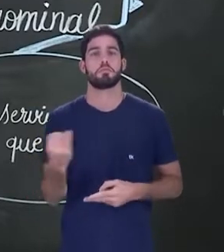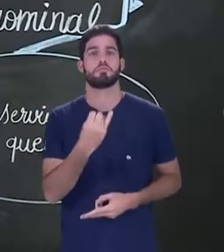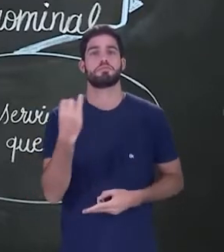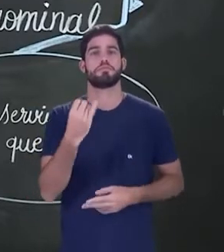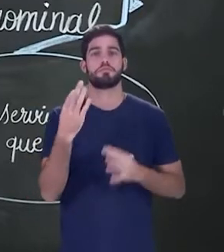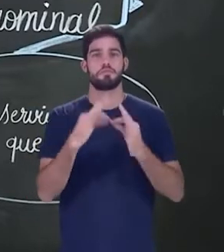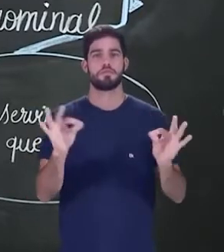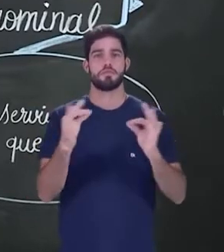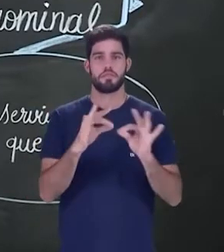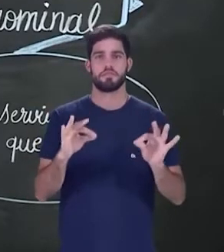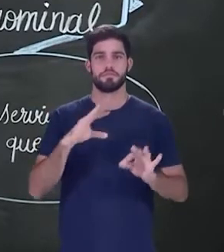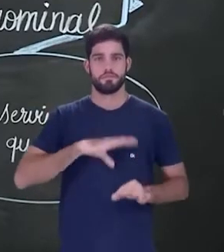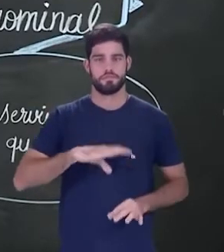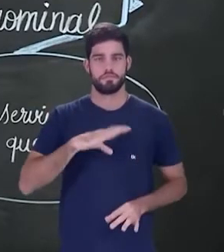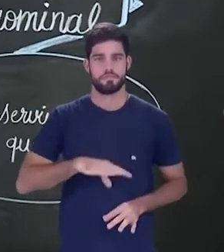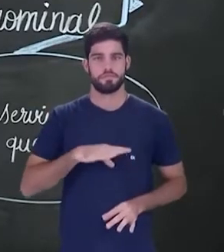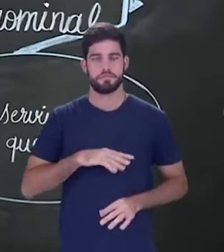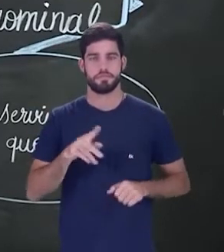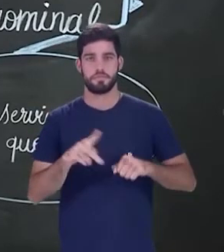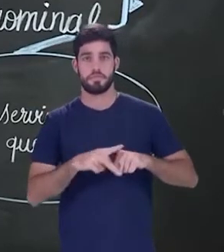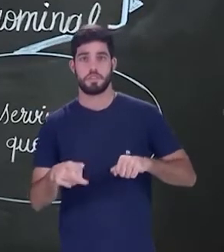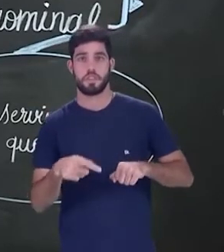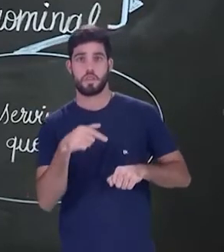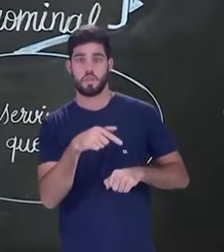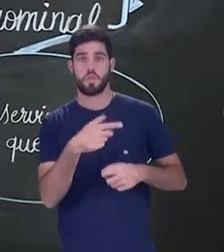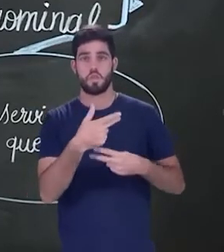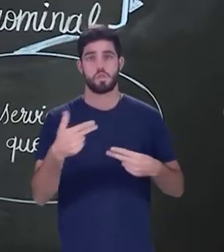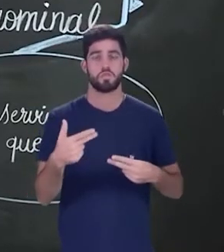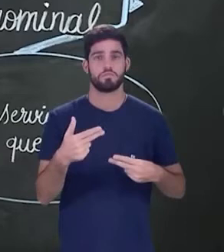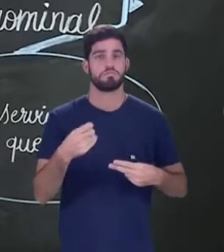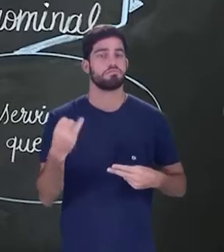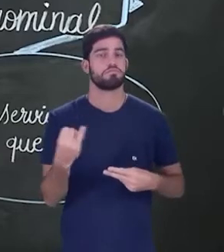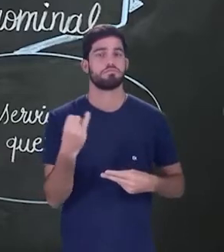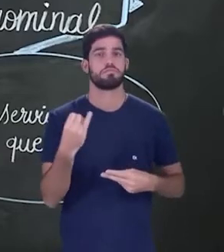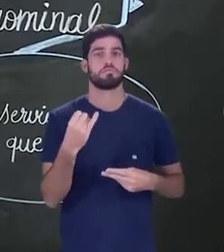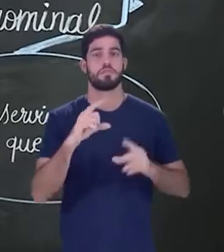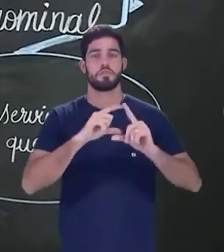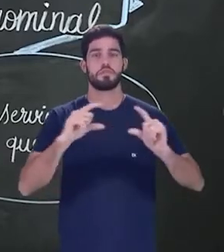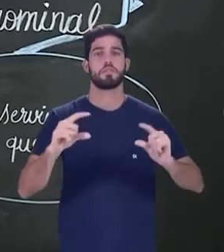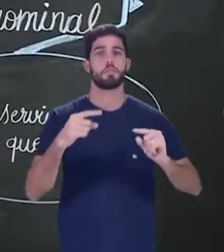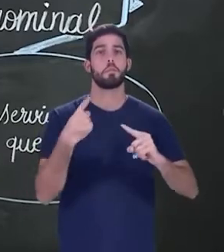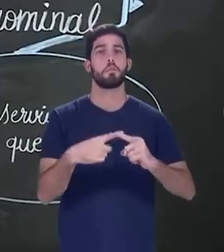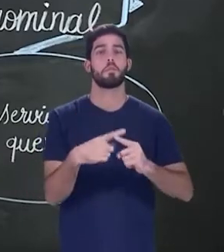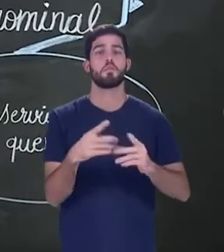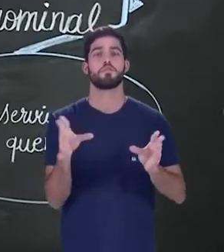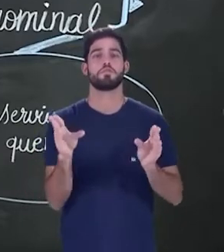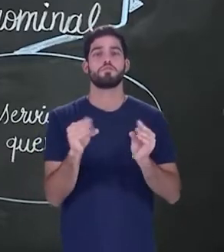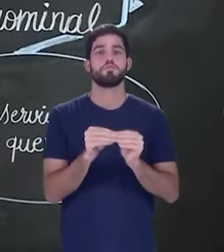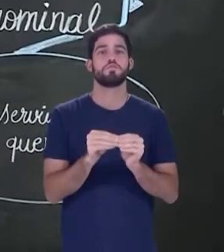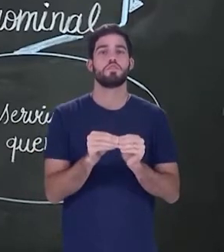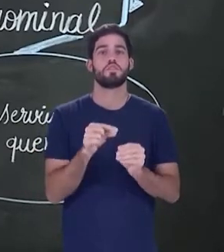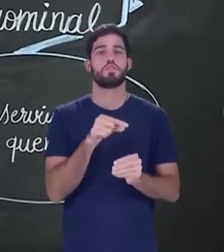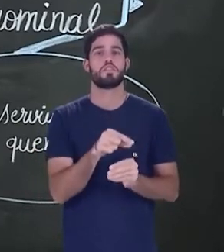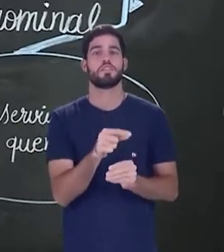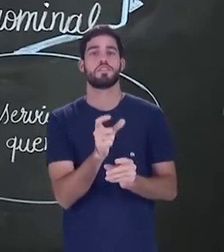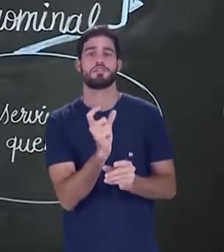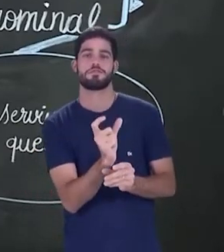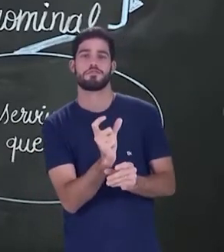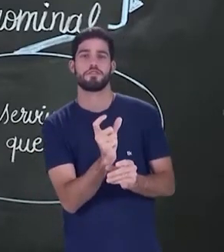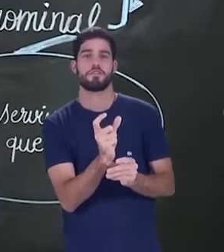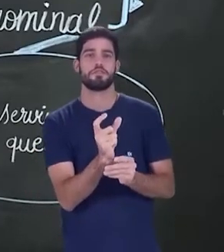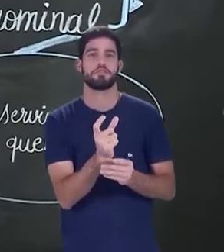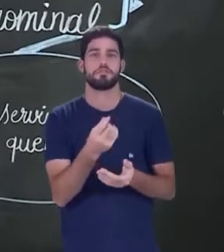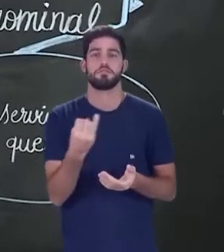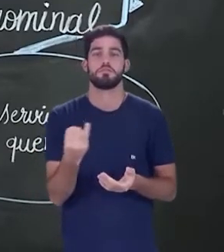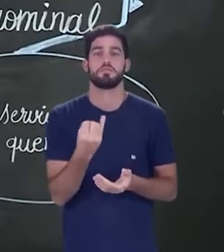portuguesa. O predicado é chamado de termo essencial da oração, porque ele reúne dentro de si o elemento fundamental de